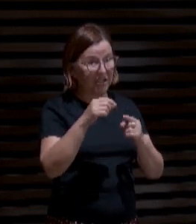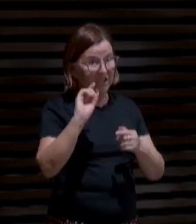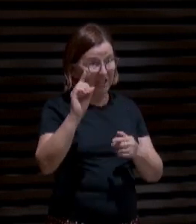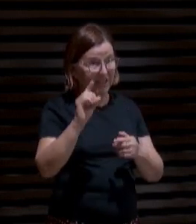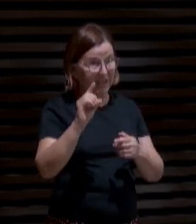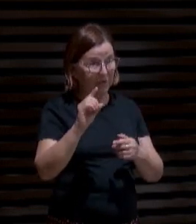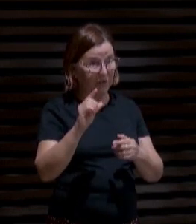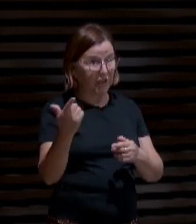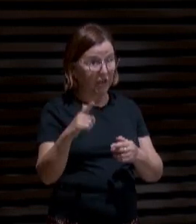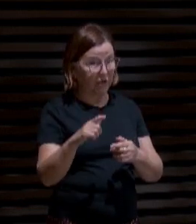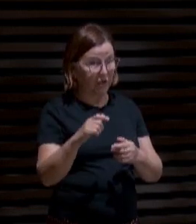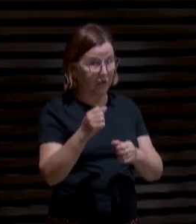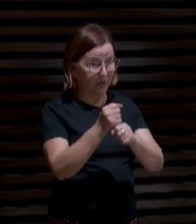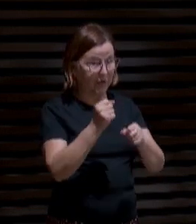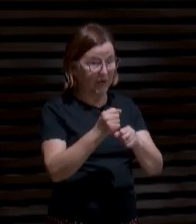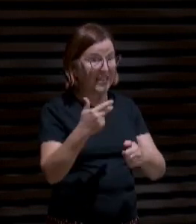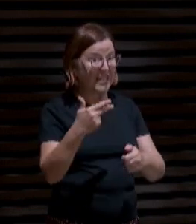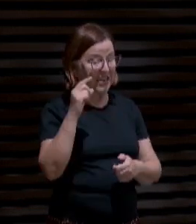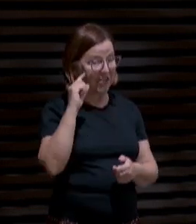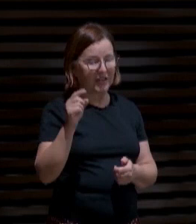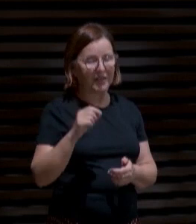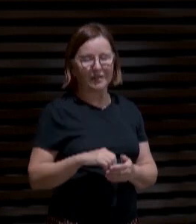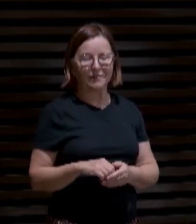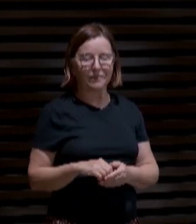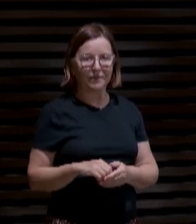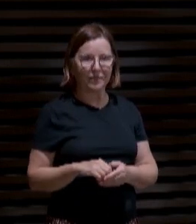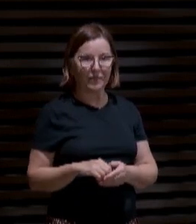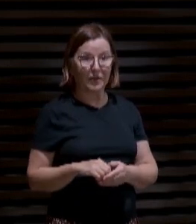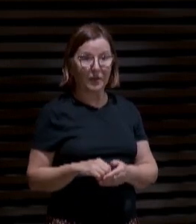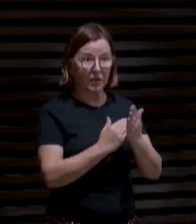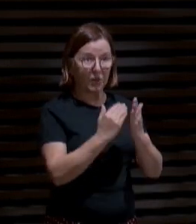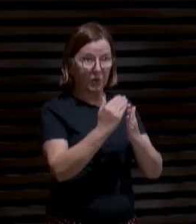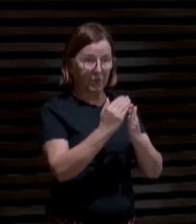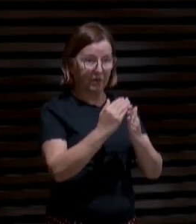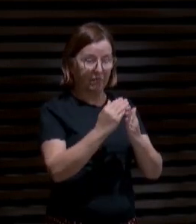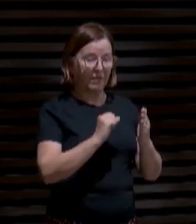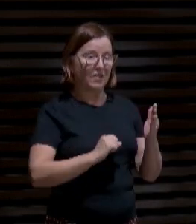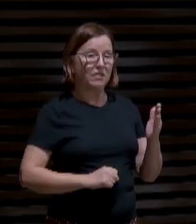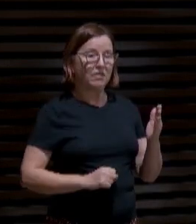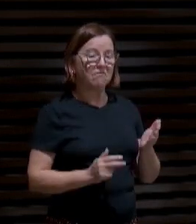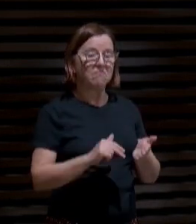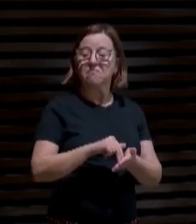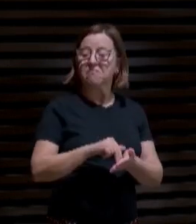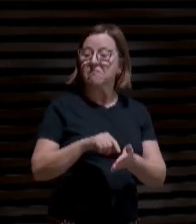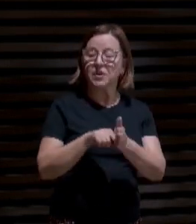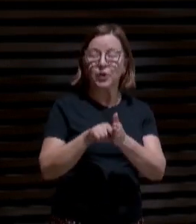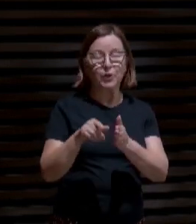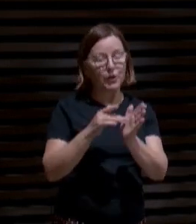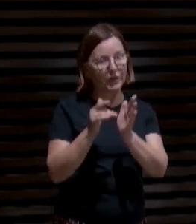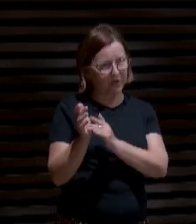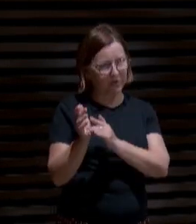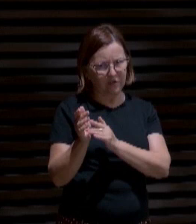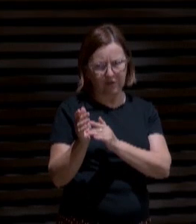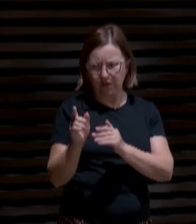3 dias. E, levantando-se o sumo sacerdote, perguntou a Jesus: